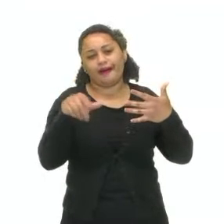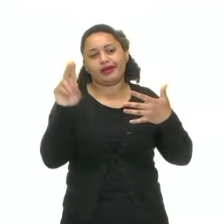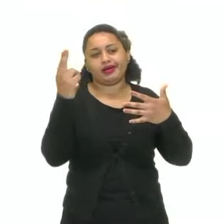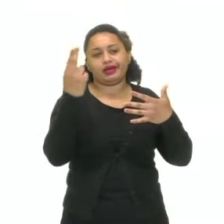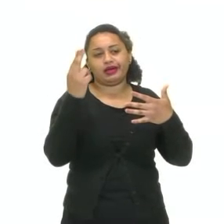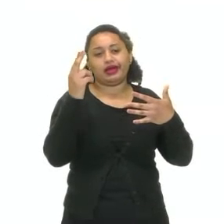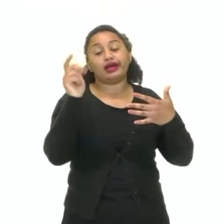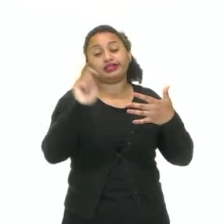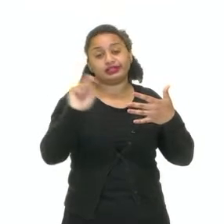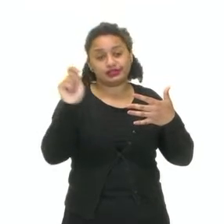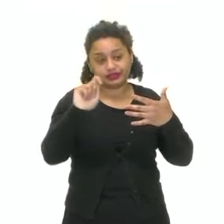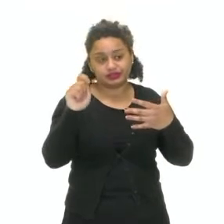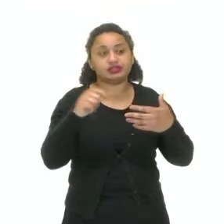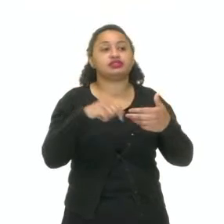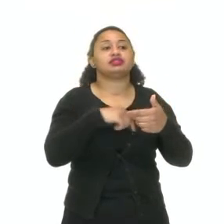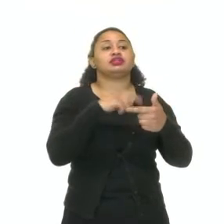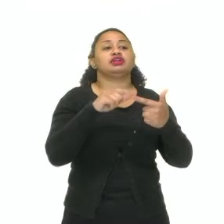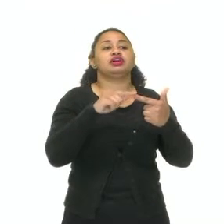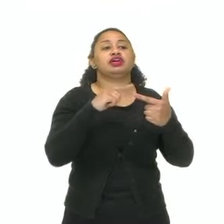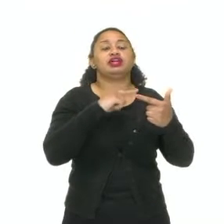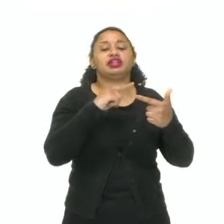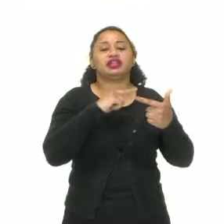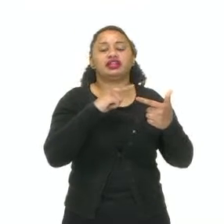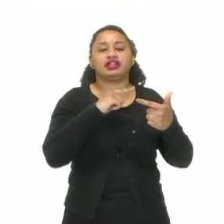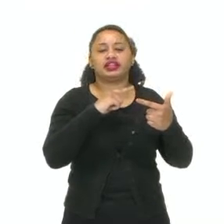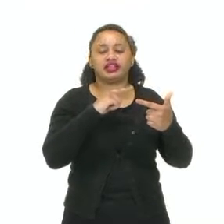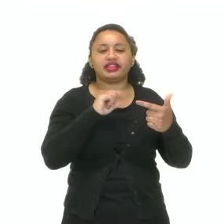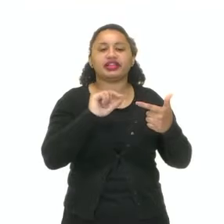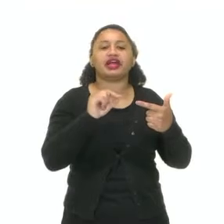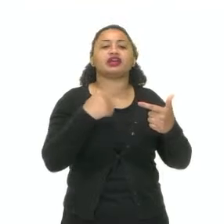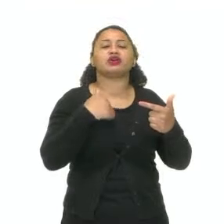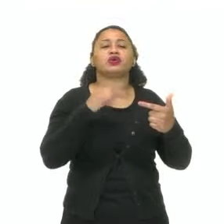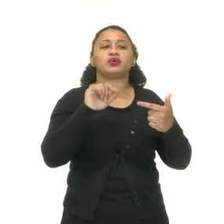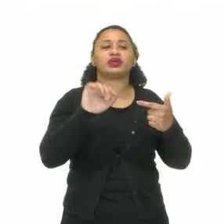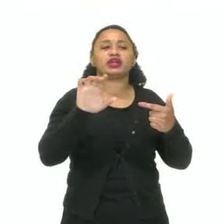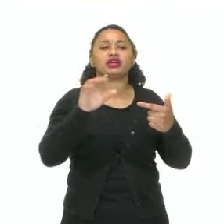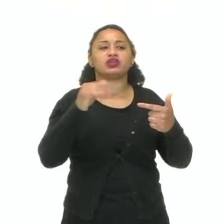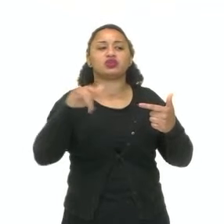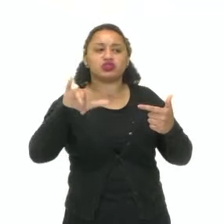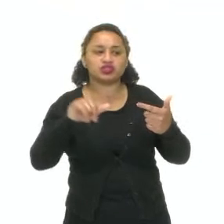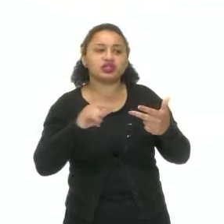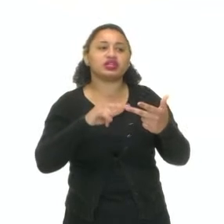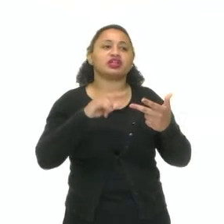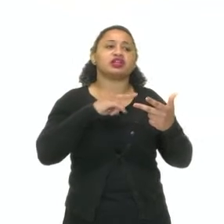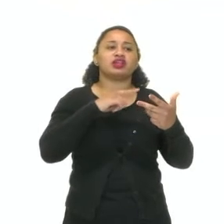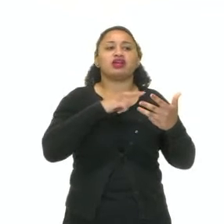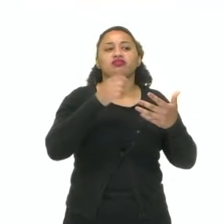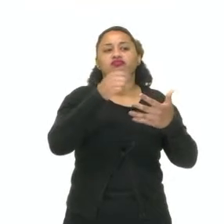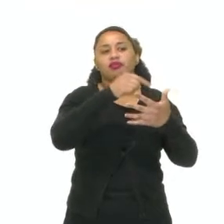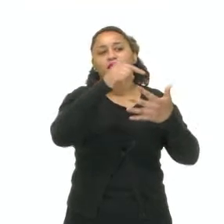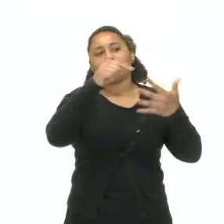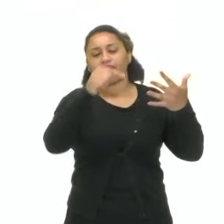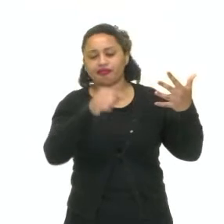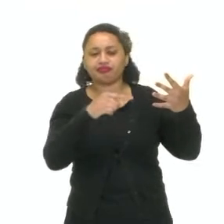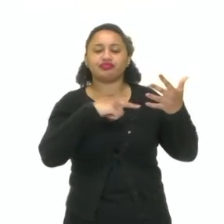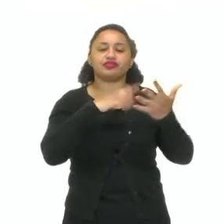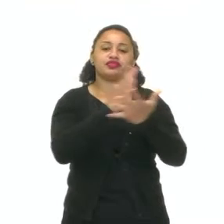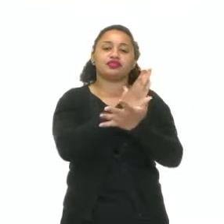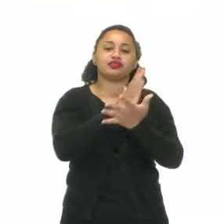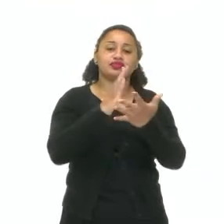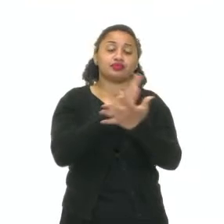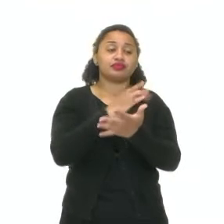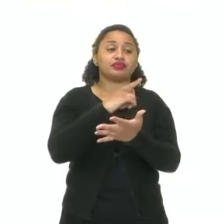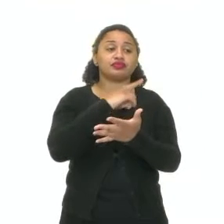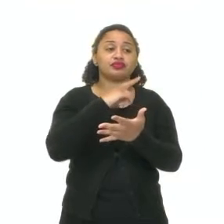né? Capitania Geral do Chile, vice-reinado do Peru, vice-reinado da Nova Granada. Então havia uma divisão,